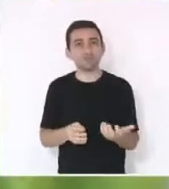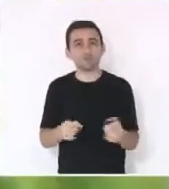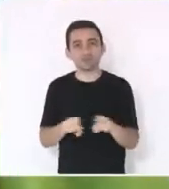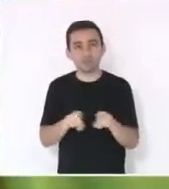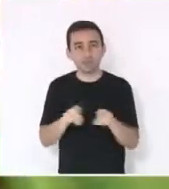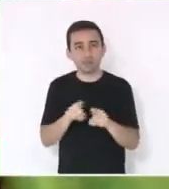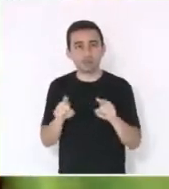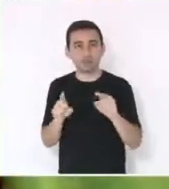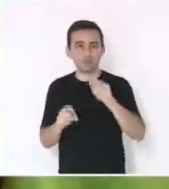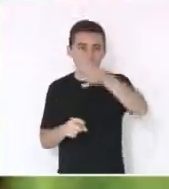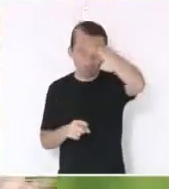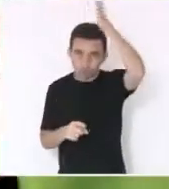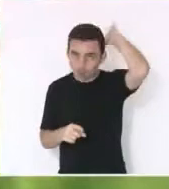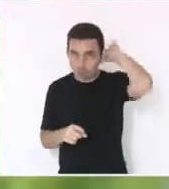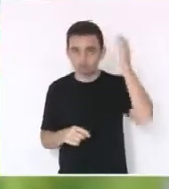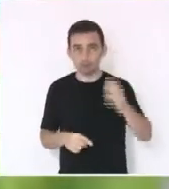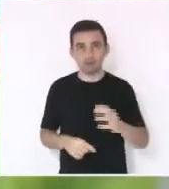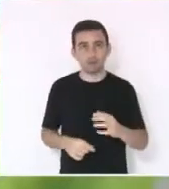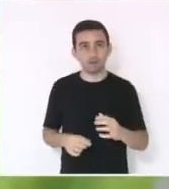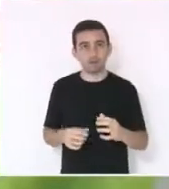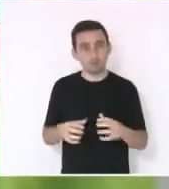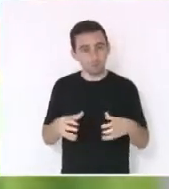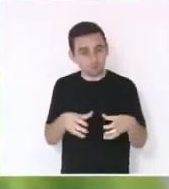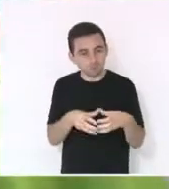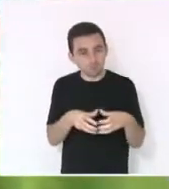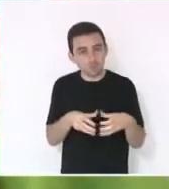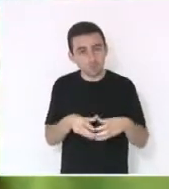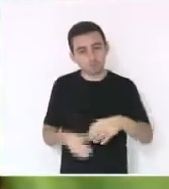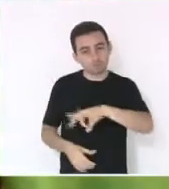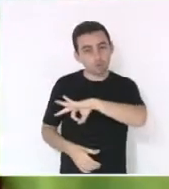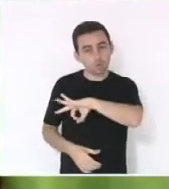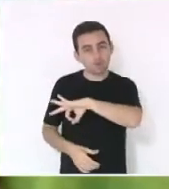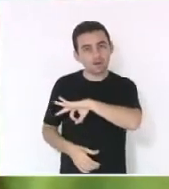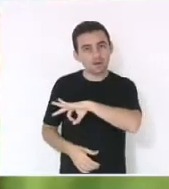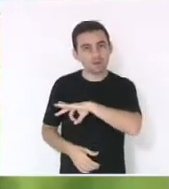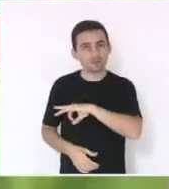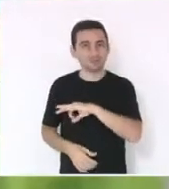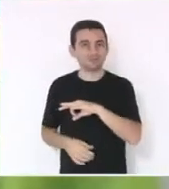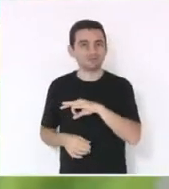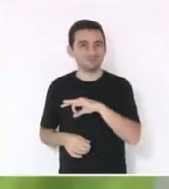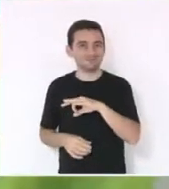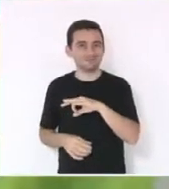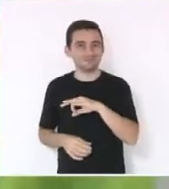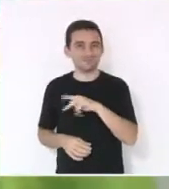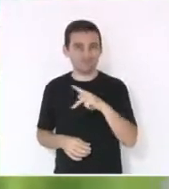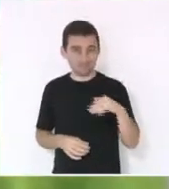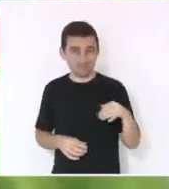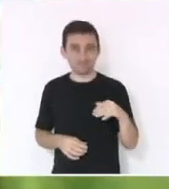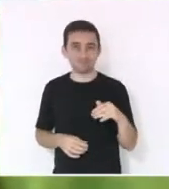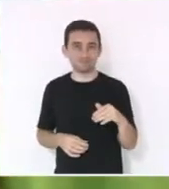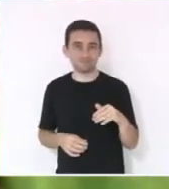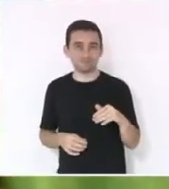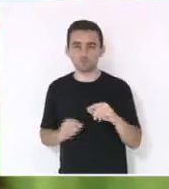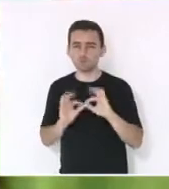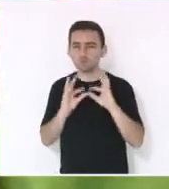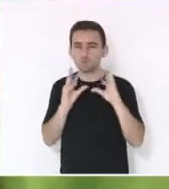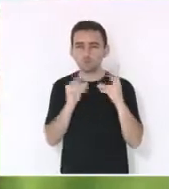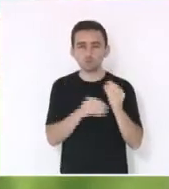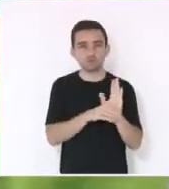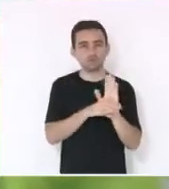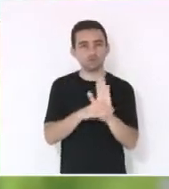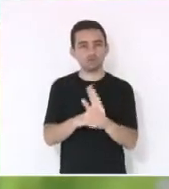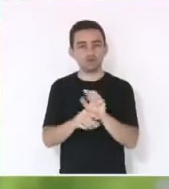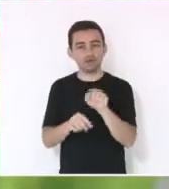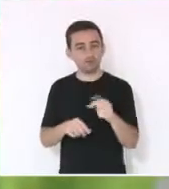bombeiros, a equipe da Polícia Militar, enfim, todos que colaboram para que esse importante